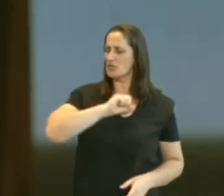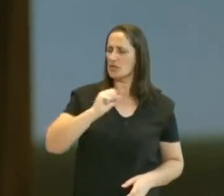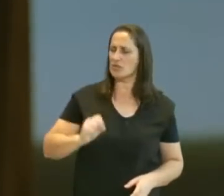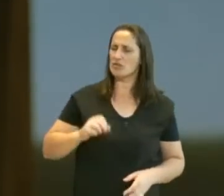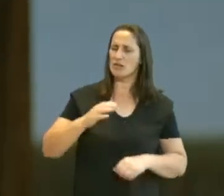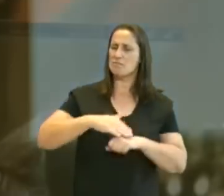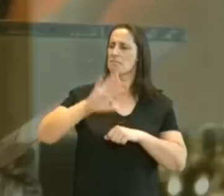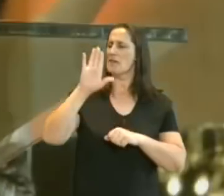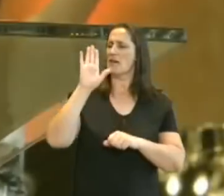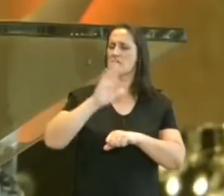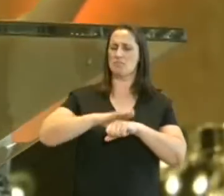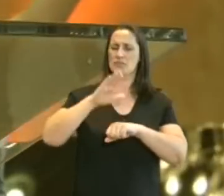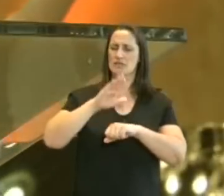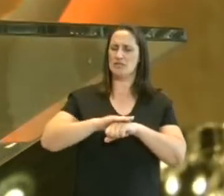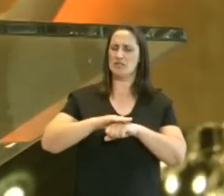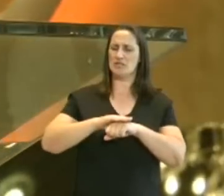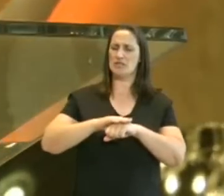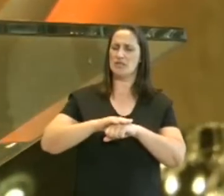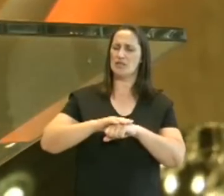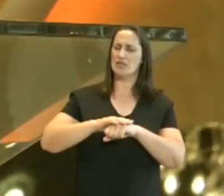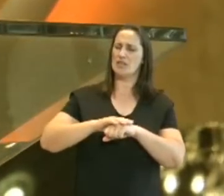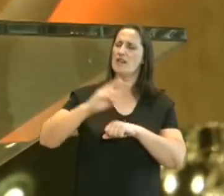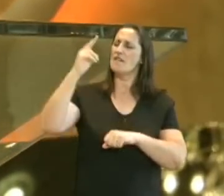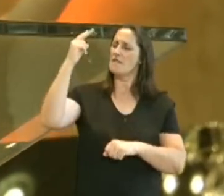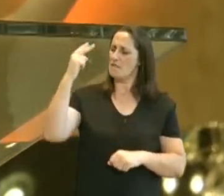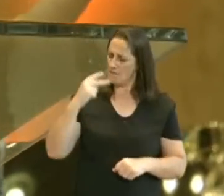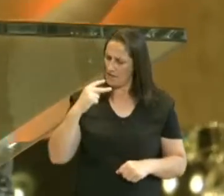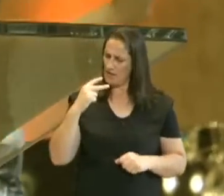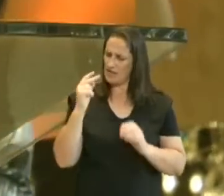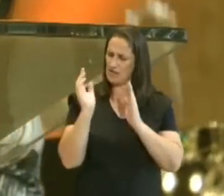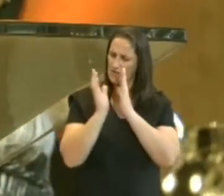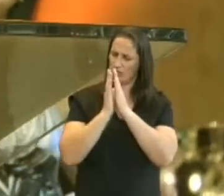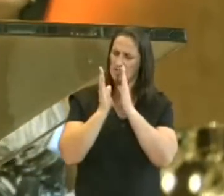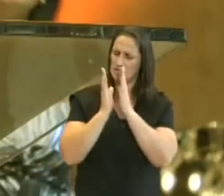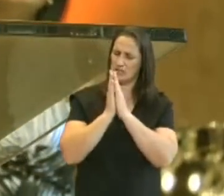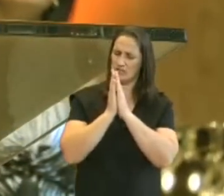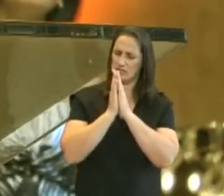para fazer. Escuta, Deus, a nossa oração